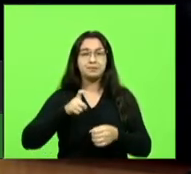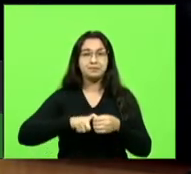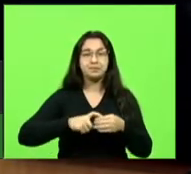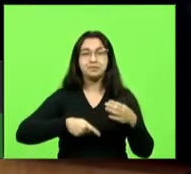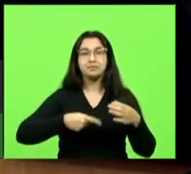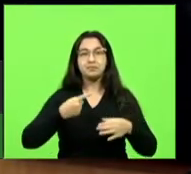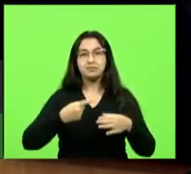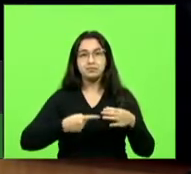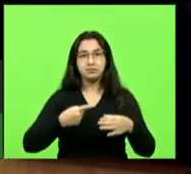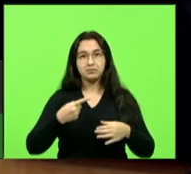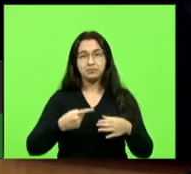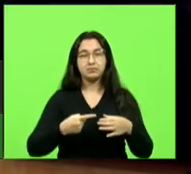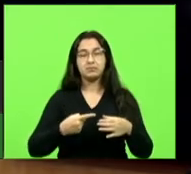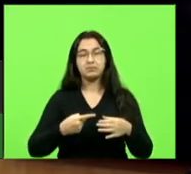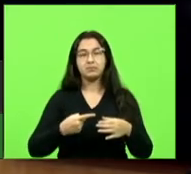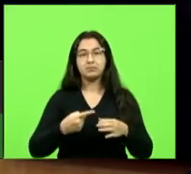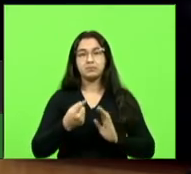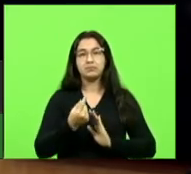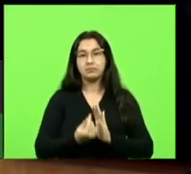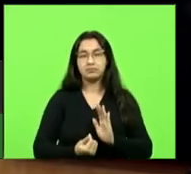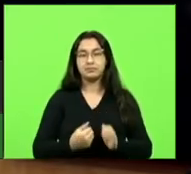Nós apresentamos uma emenda